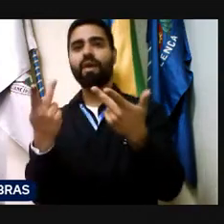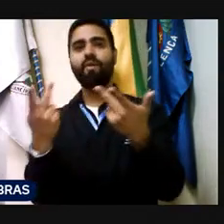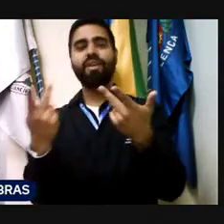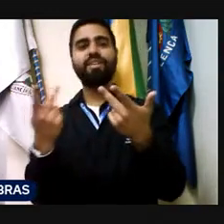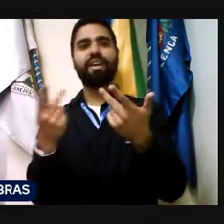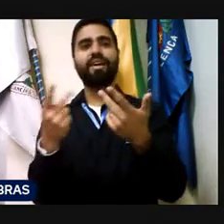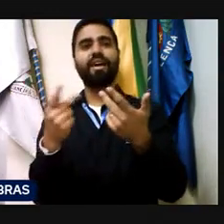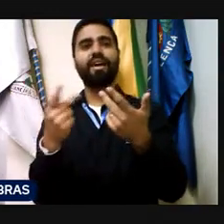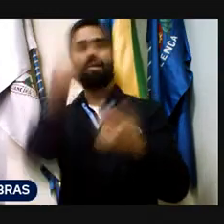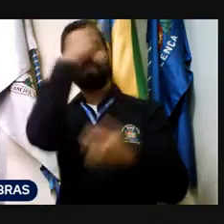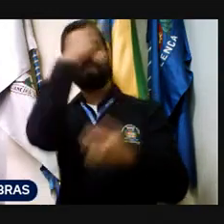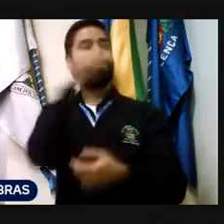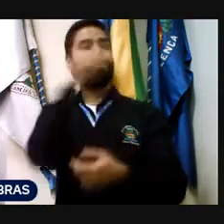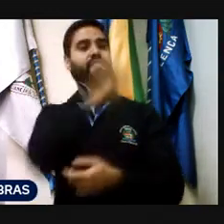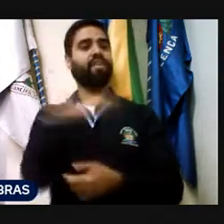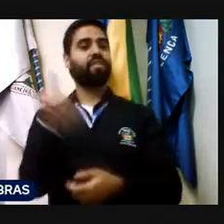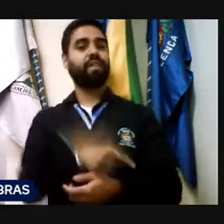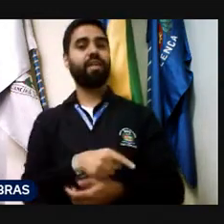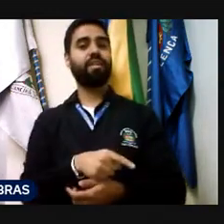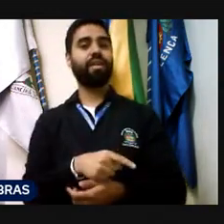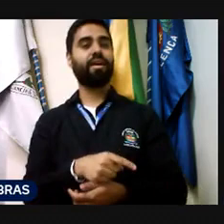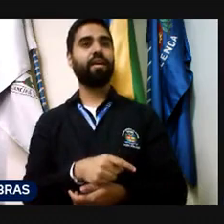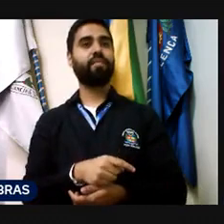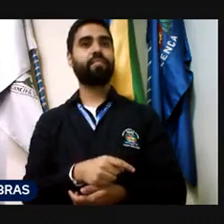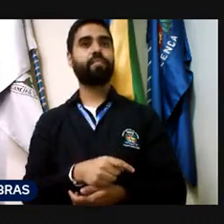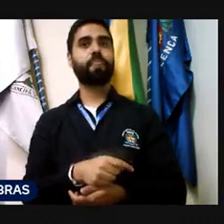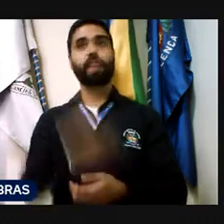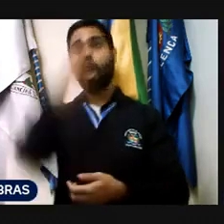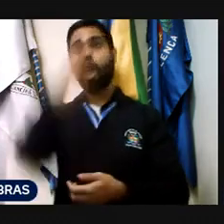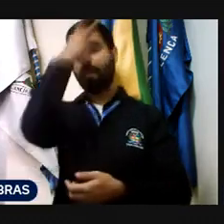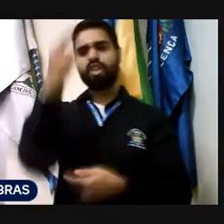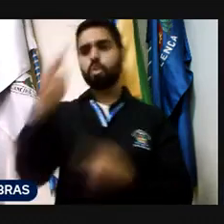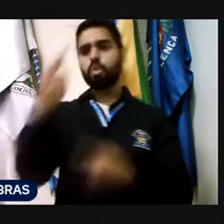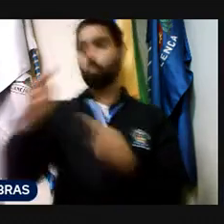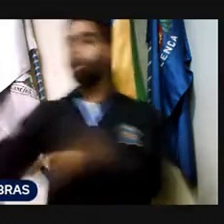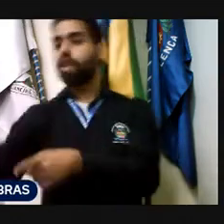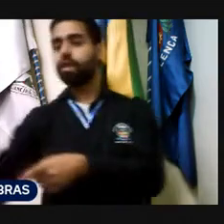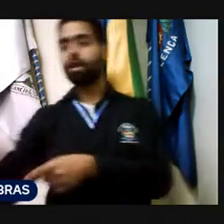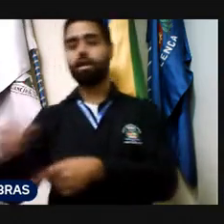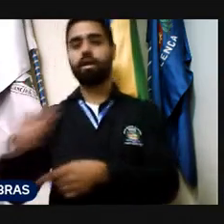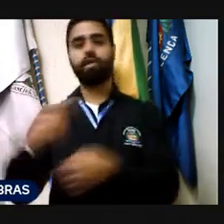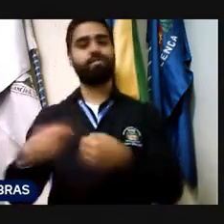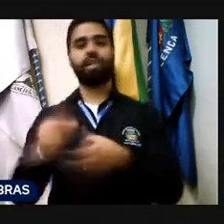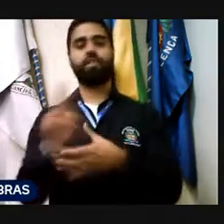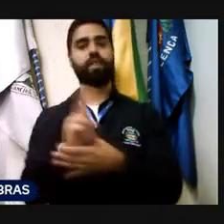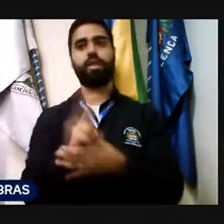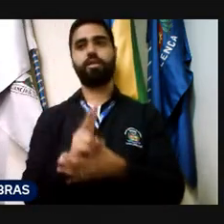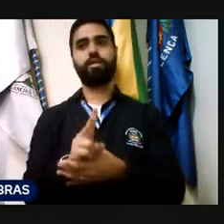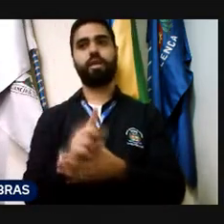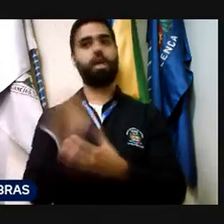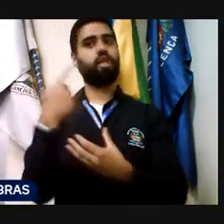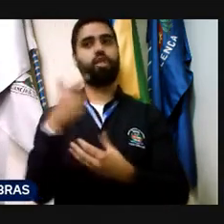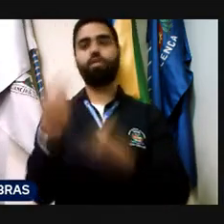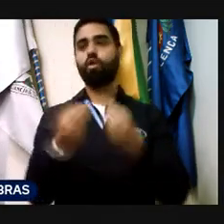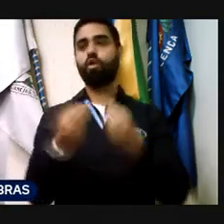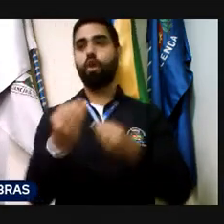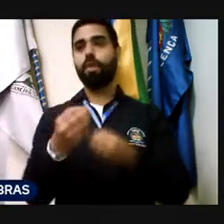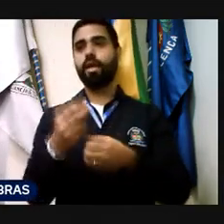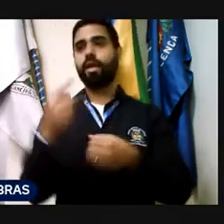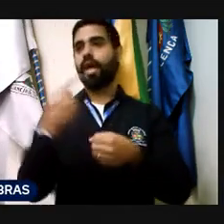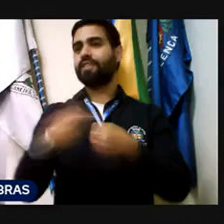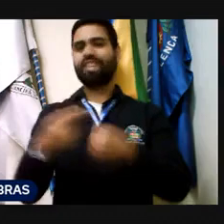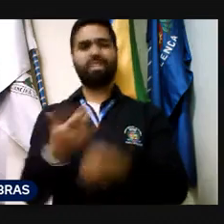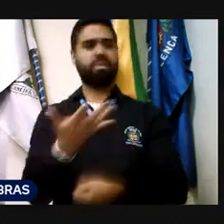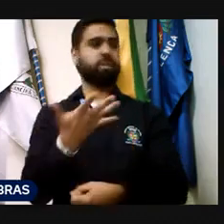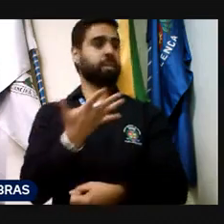veta. É um prefeito que joga contra a cidade de Valença. Não dá mais, a cidade não suporta